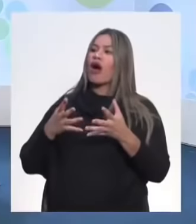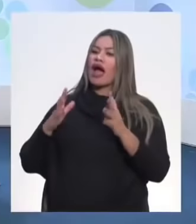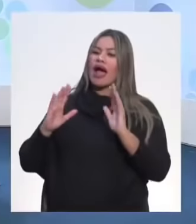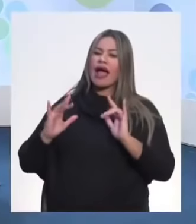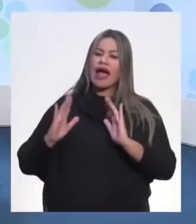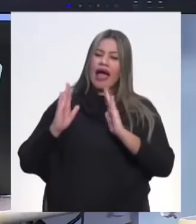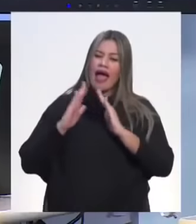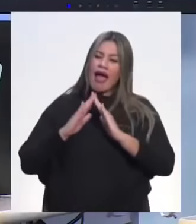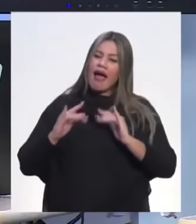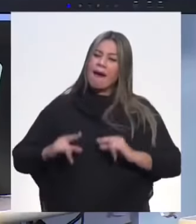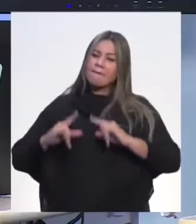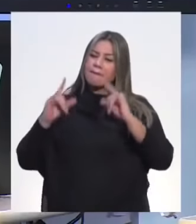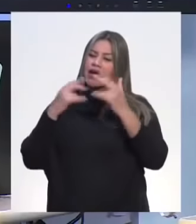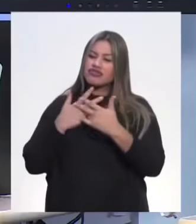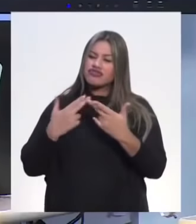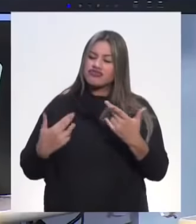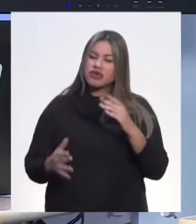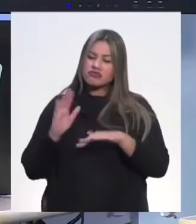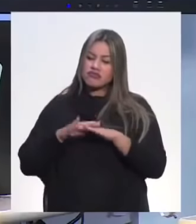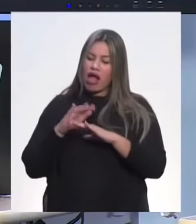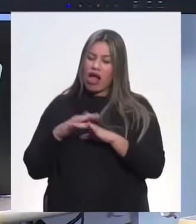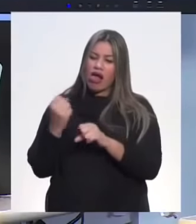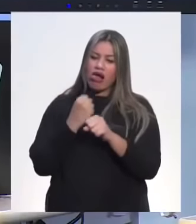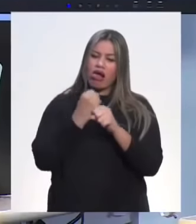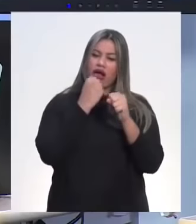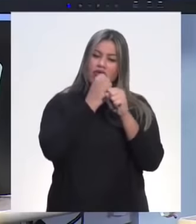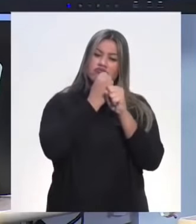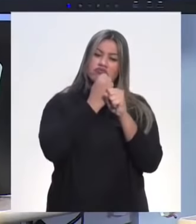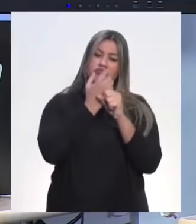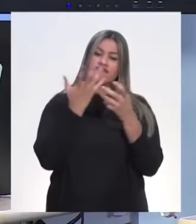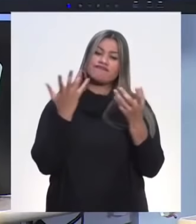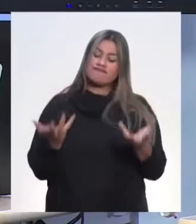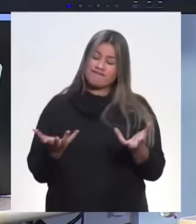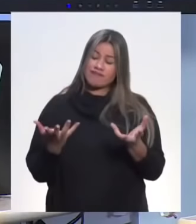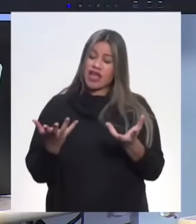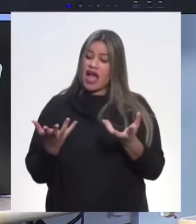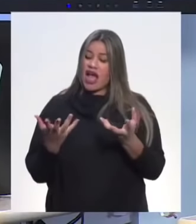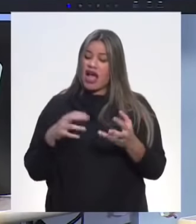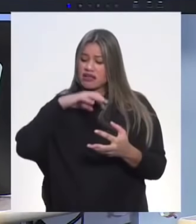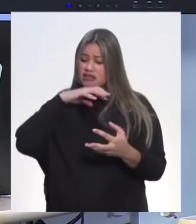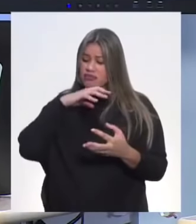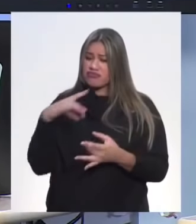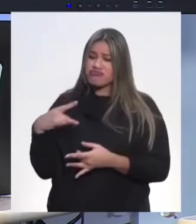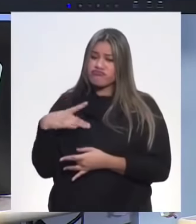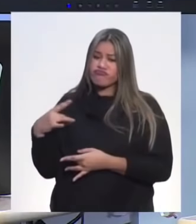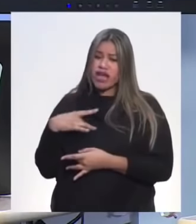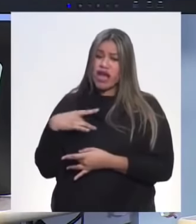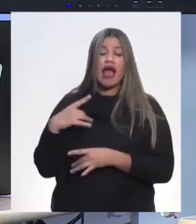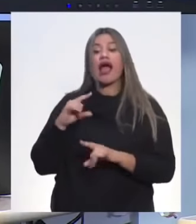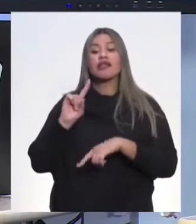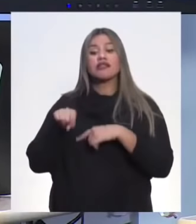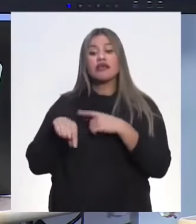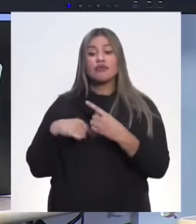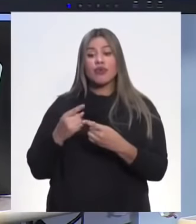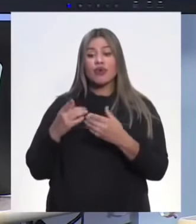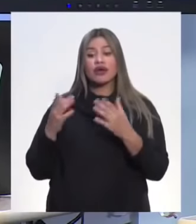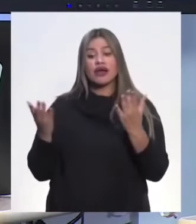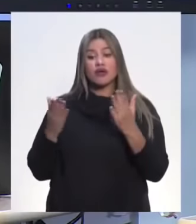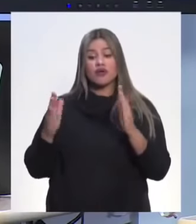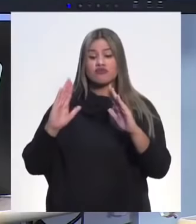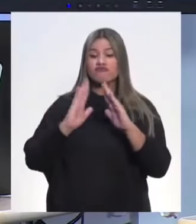dos oceanos, enfim. E agora que está todo mundo preso em casa, foi a hora que os animais se soltaram. Eu lembro que eu vi uma reportagem no